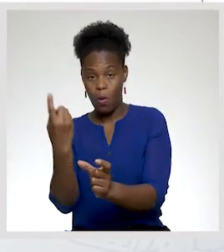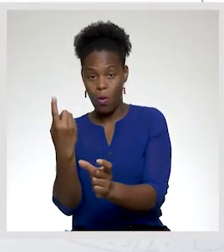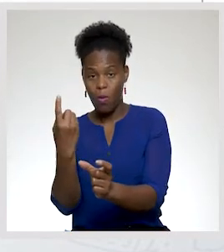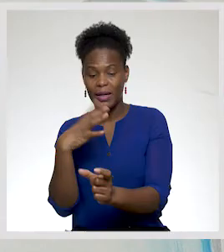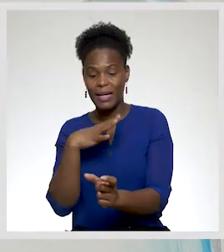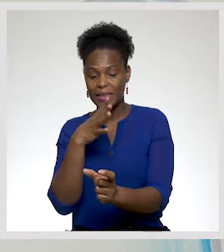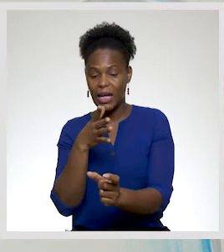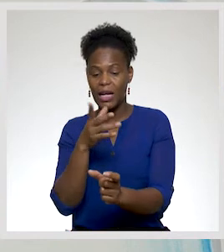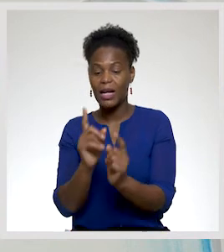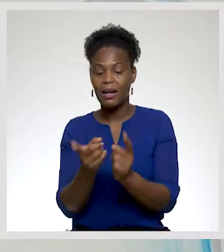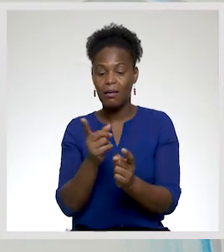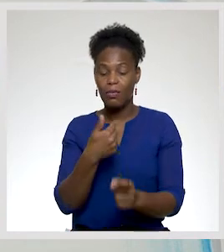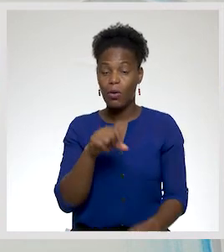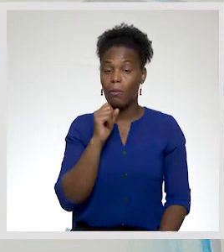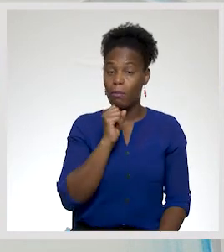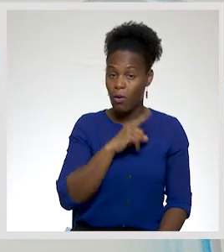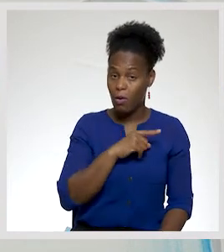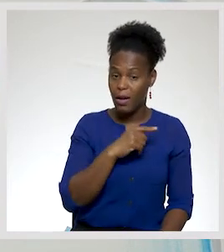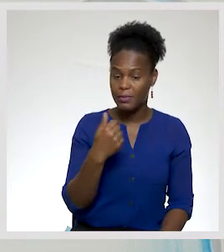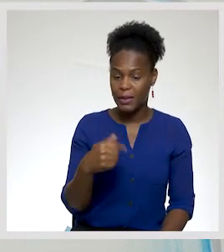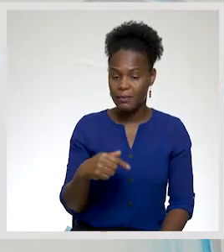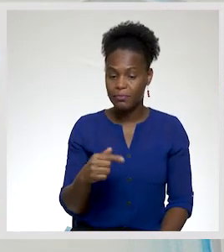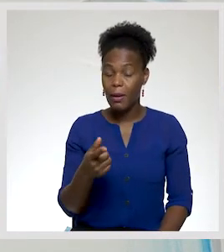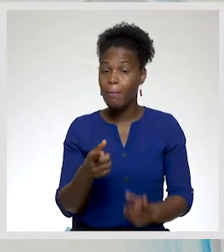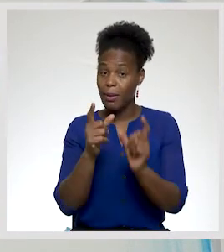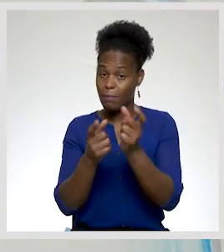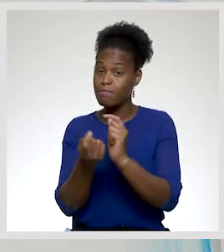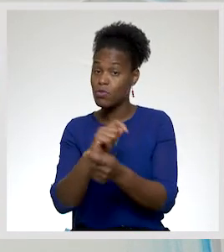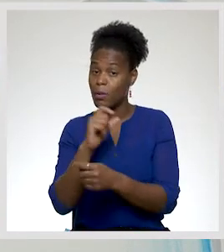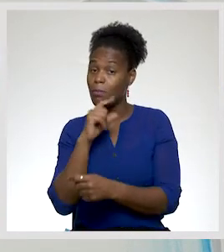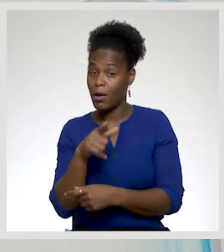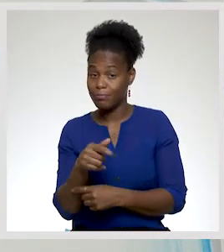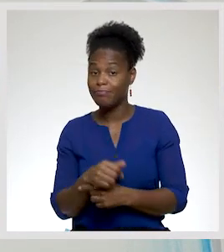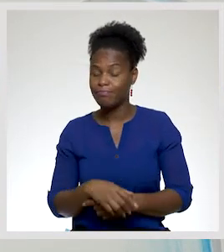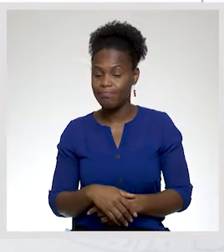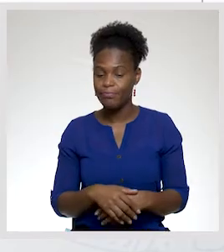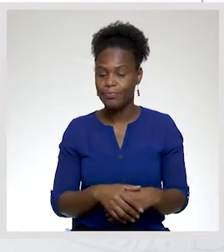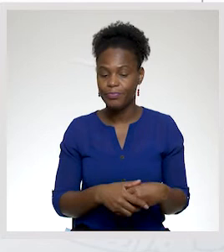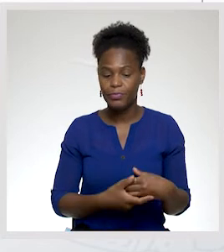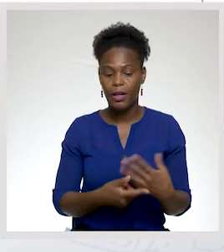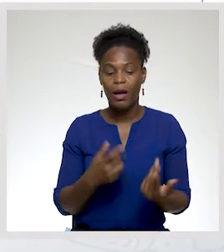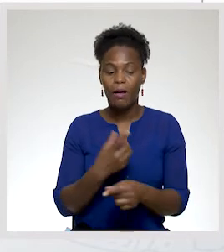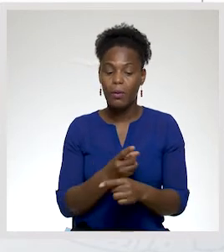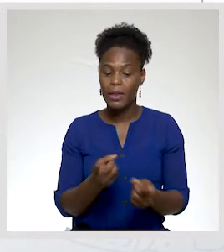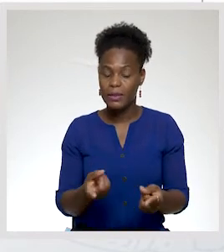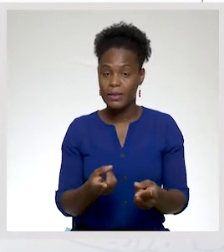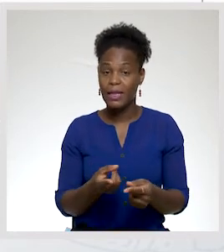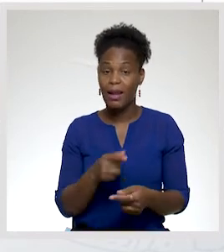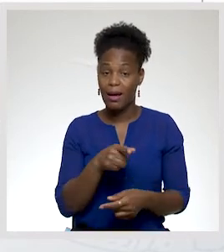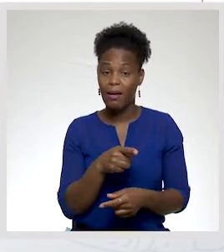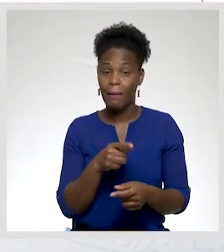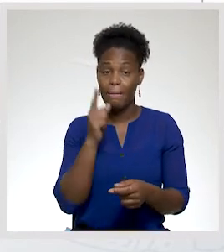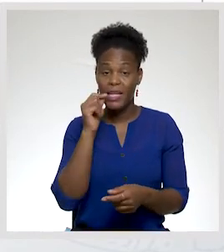singular, quer dizer que podemos ter as alterações possíveis, não é? Por isso, é uma